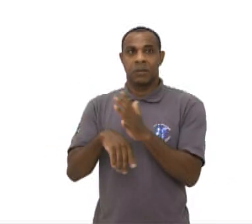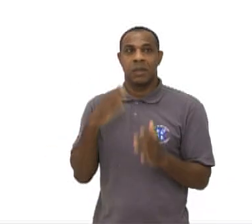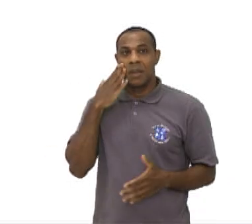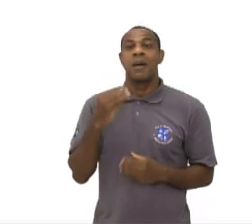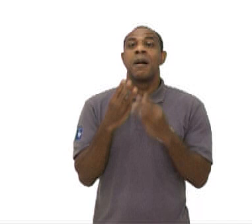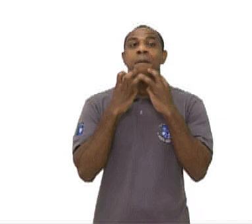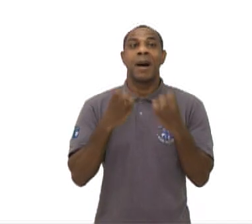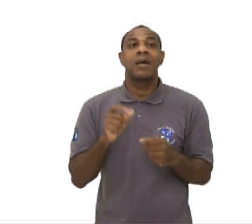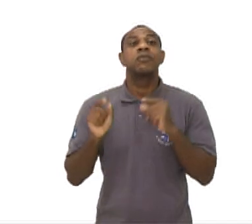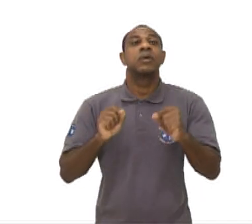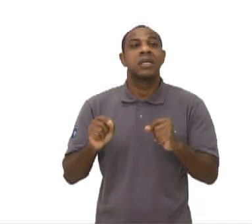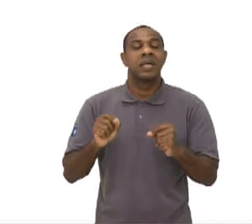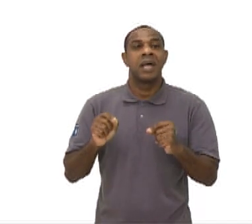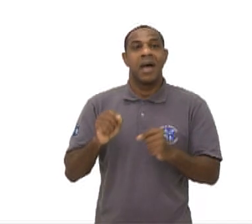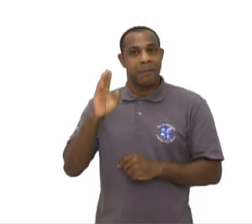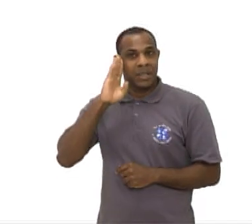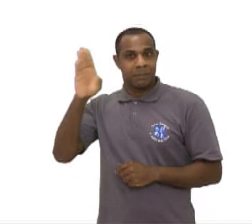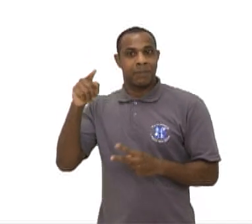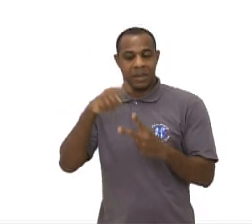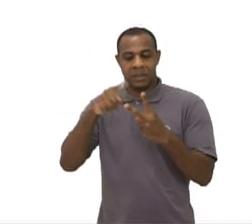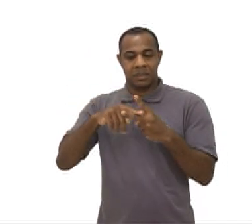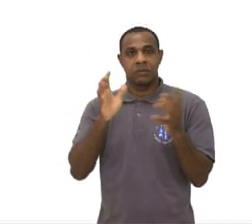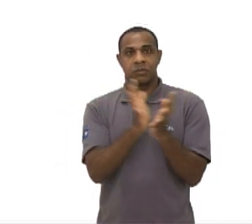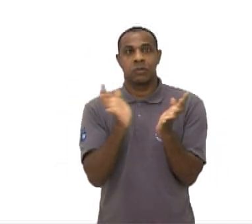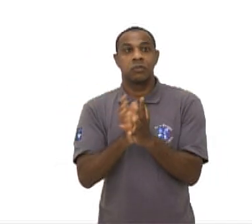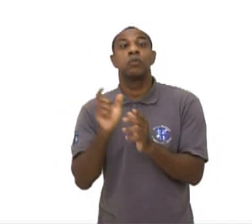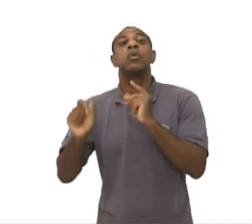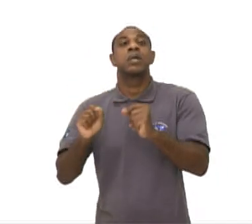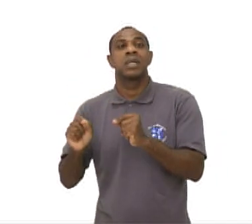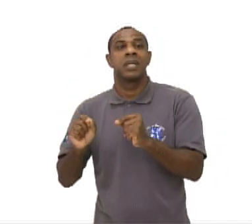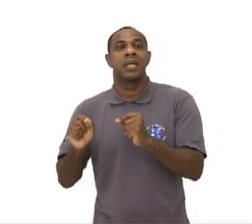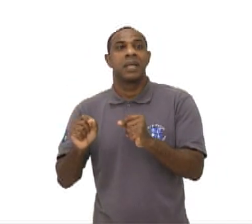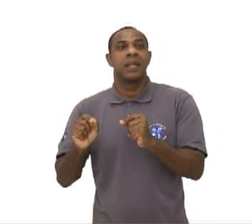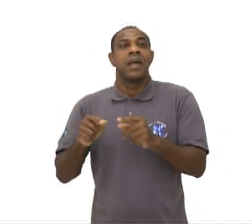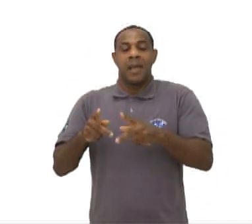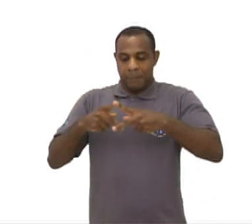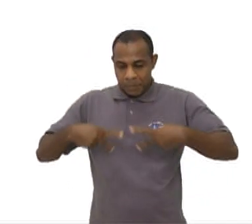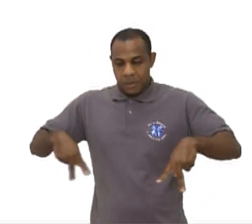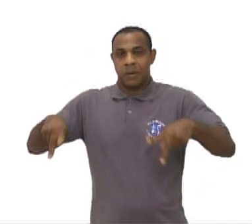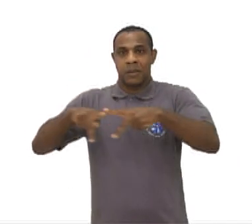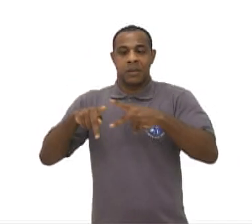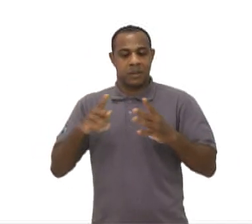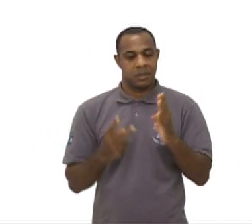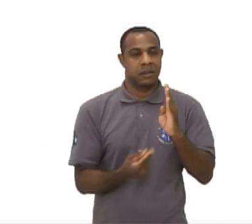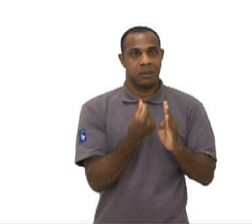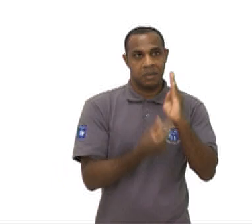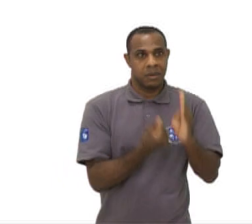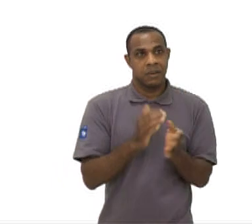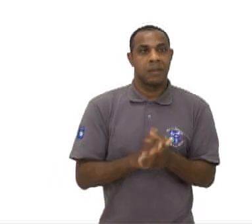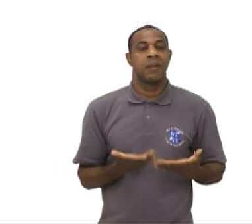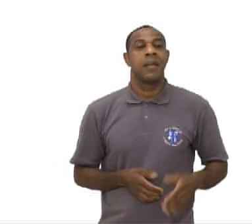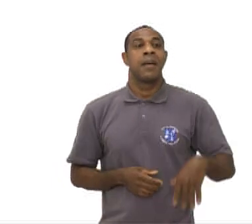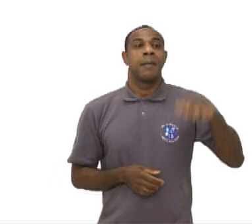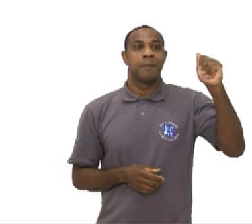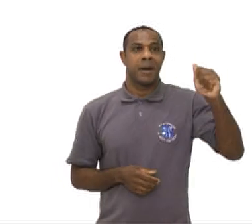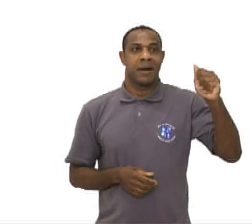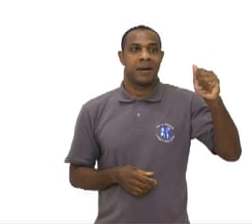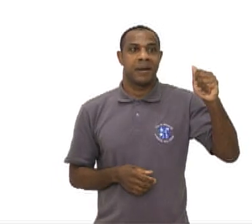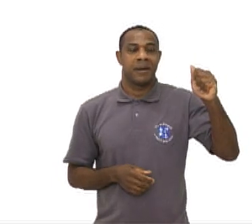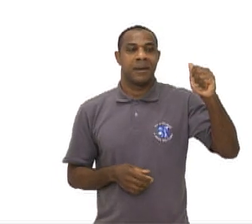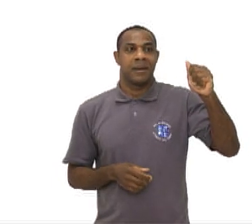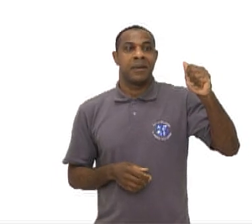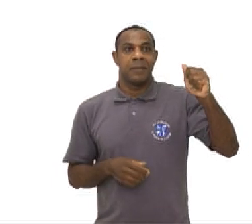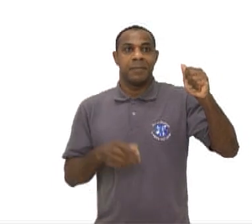Para Marx, as duas principais classes sociais são burguesia e proletariado. Letra A, afirmativa está correta, ou letra B, corrijam, por